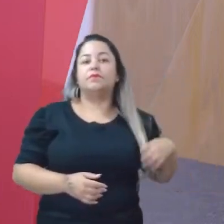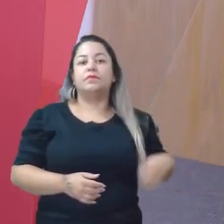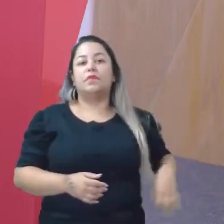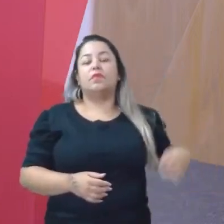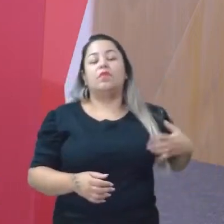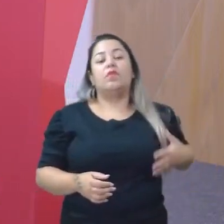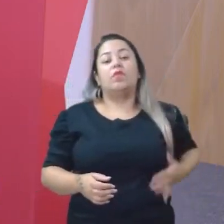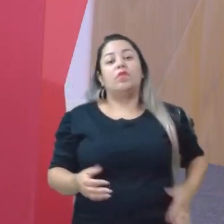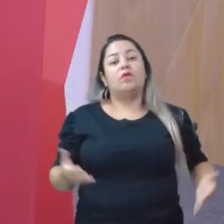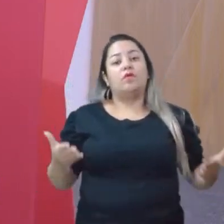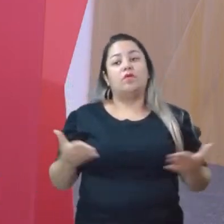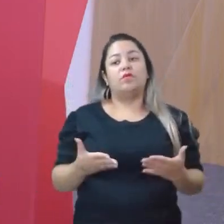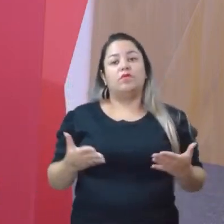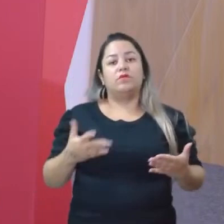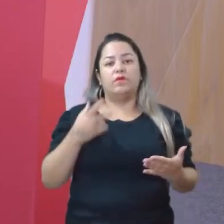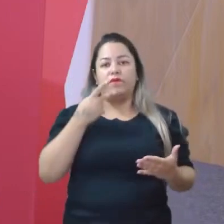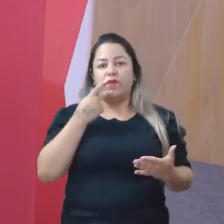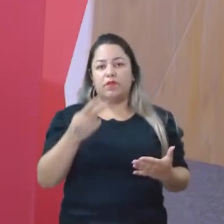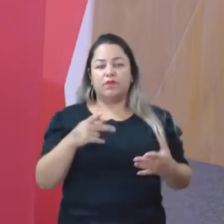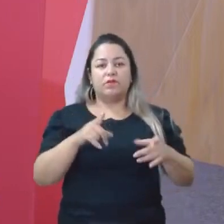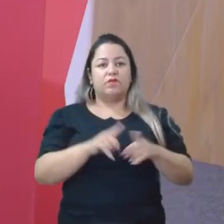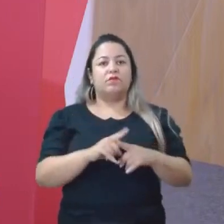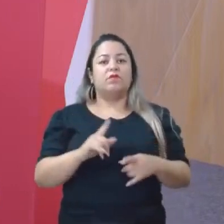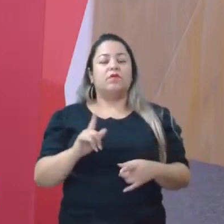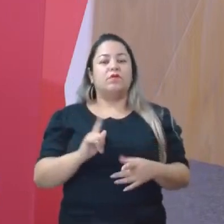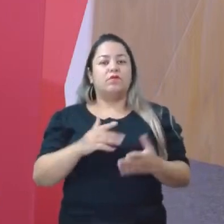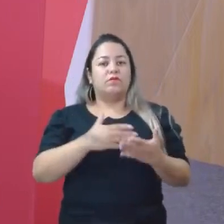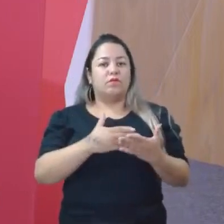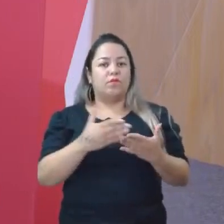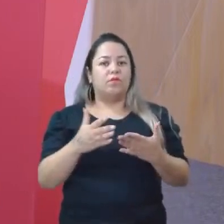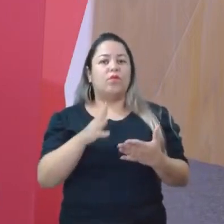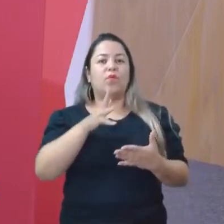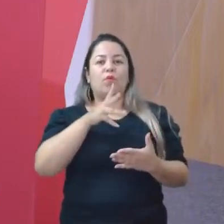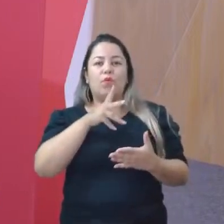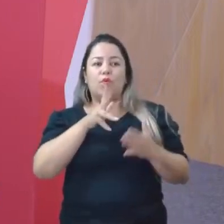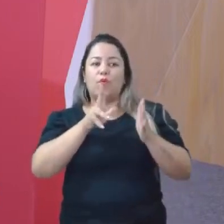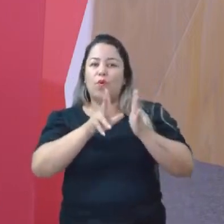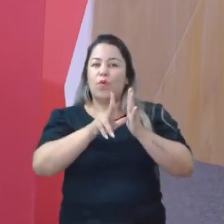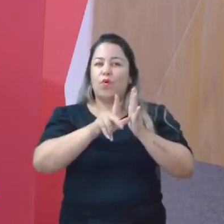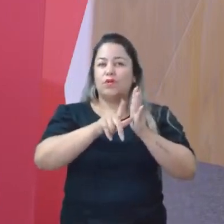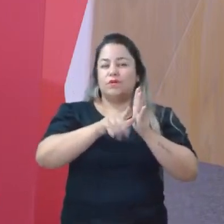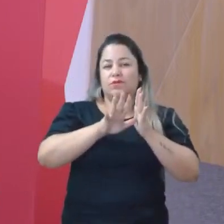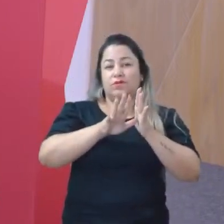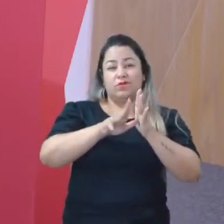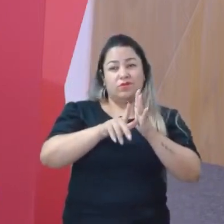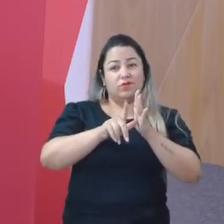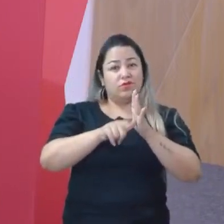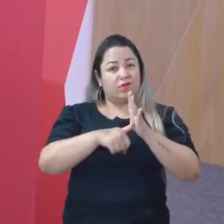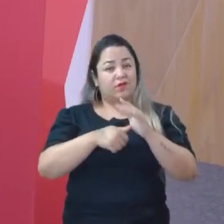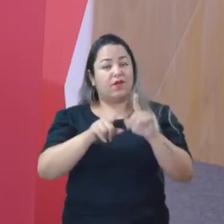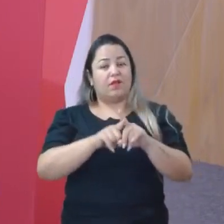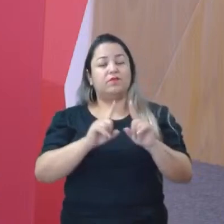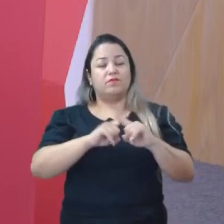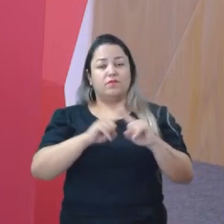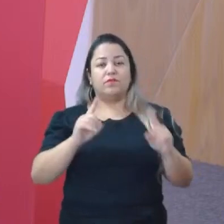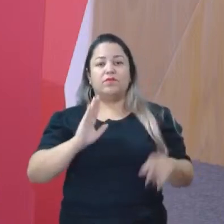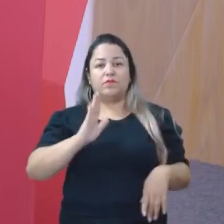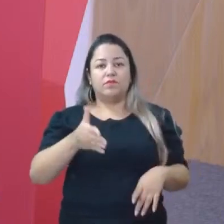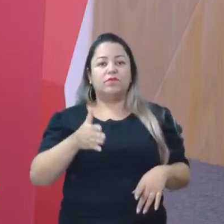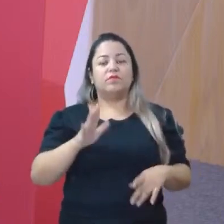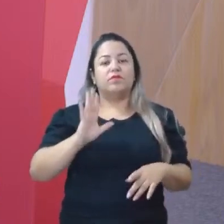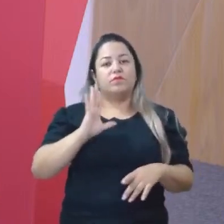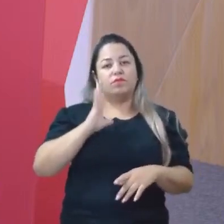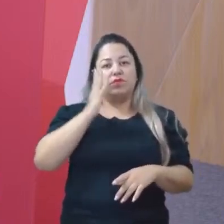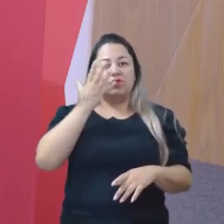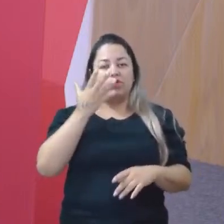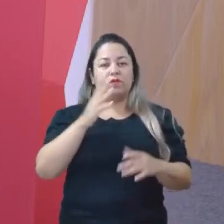essa edição só comentando com vocês que a gente começou aí com um pouquinho de atraso por problemas técnicos, mas já foram resolvidos. Então,